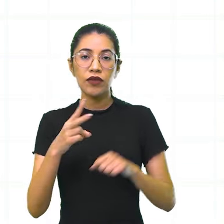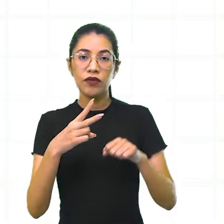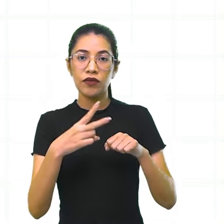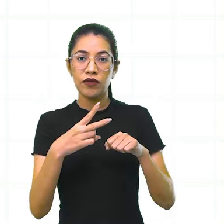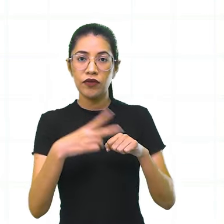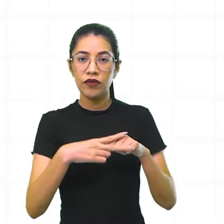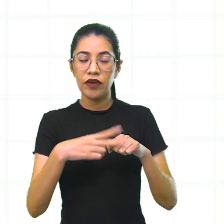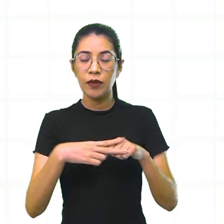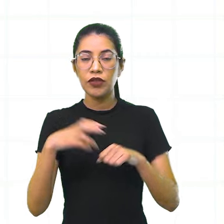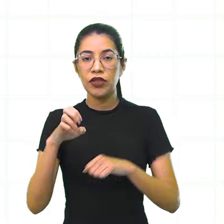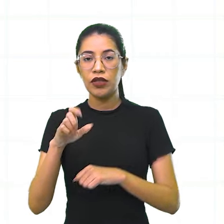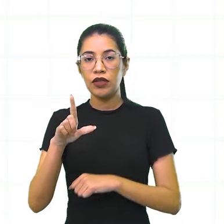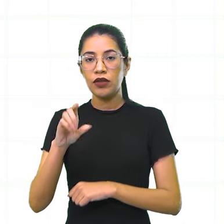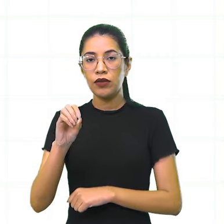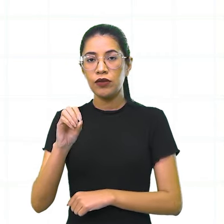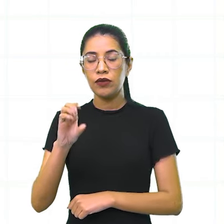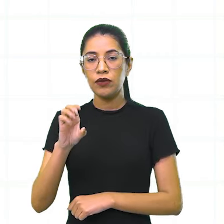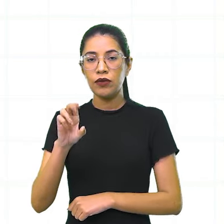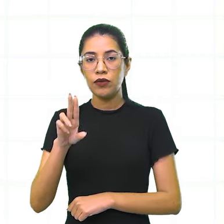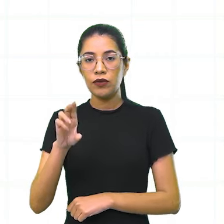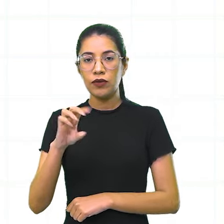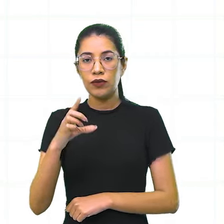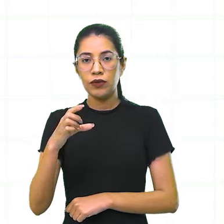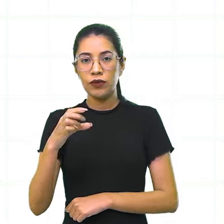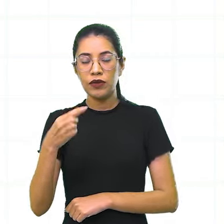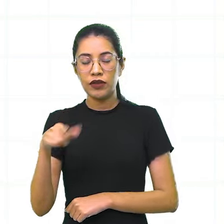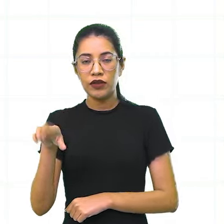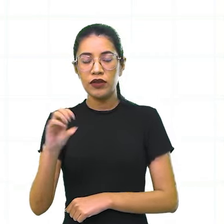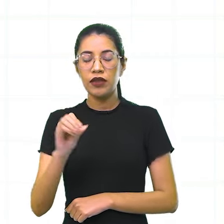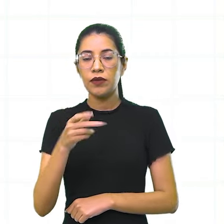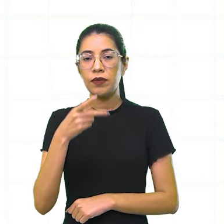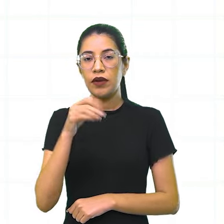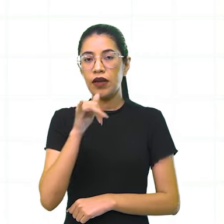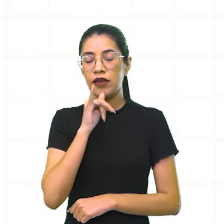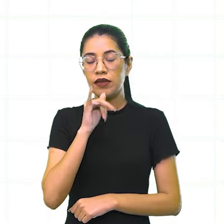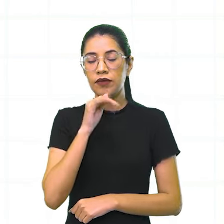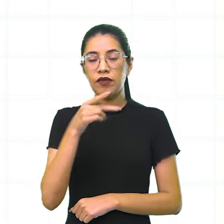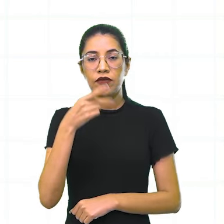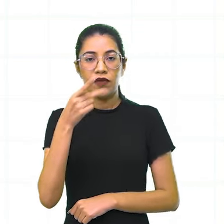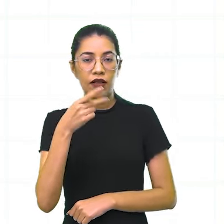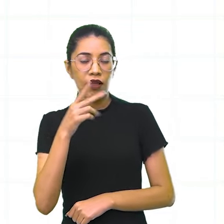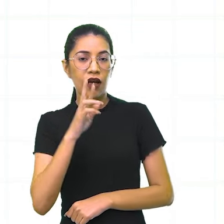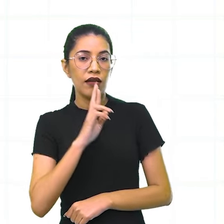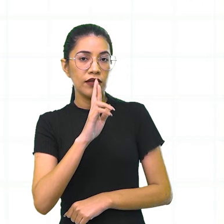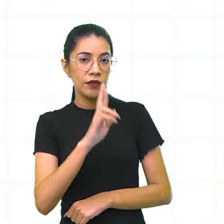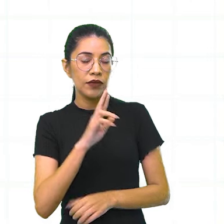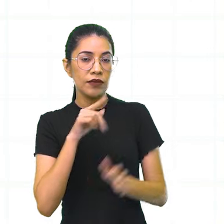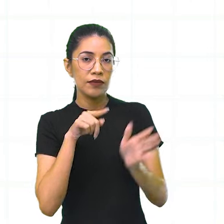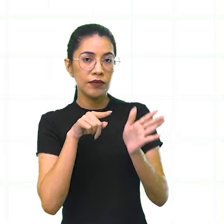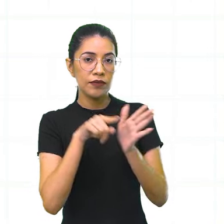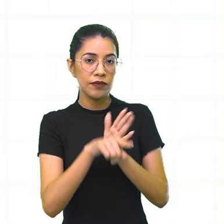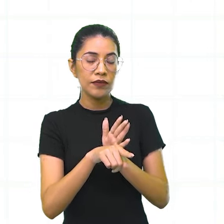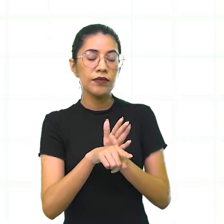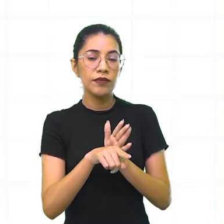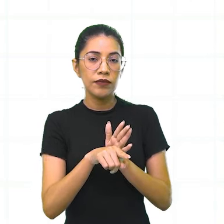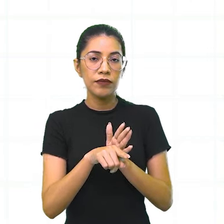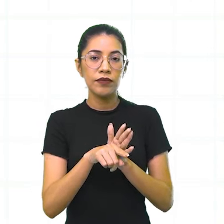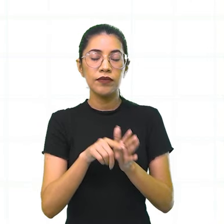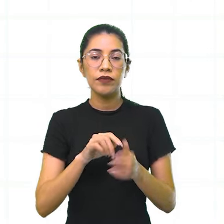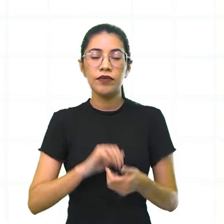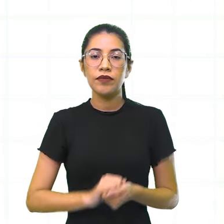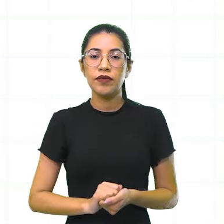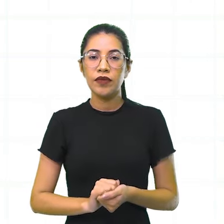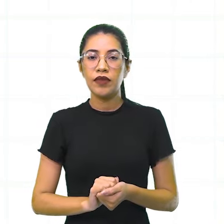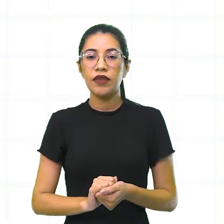verbos de elocução. Por exemplo, falar, responder, perguntar,